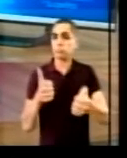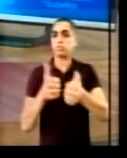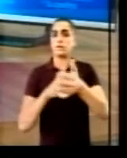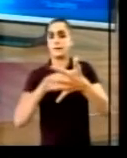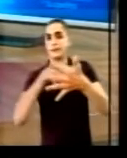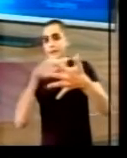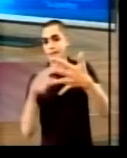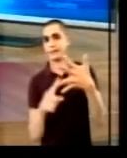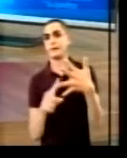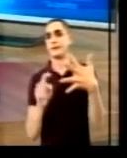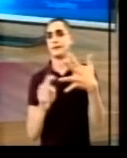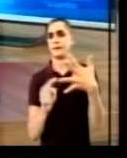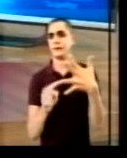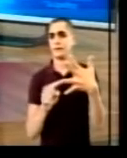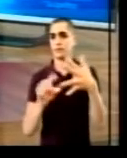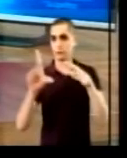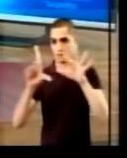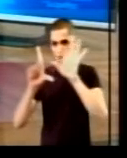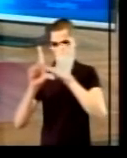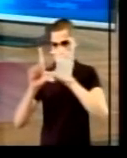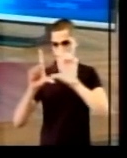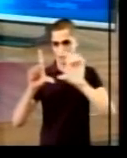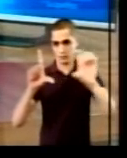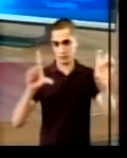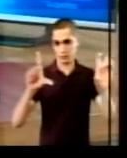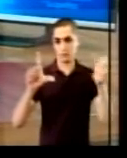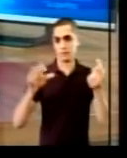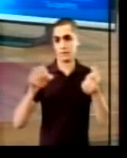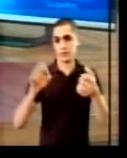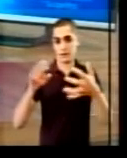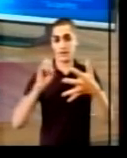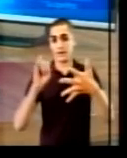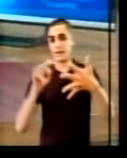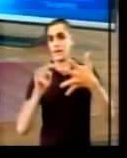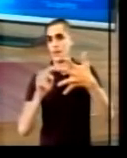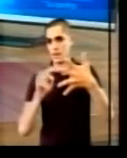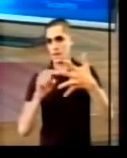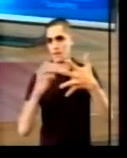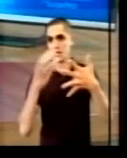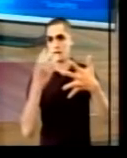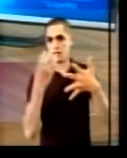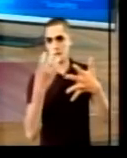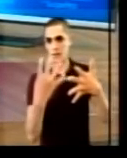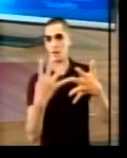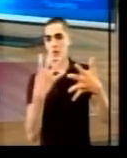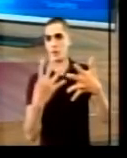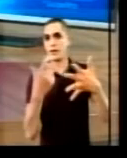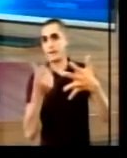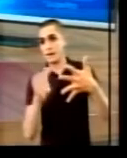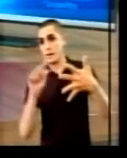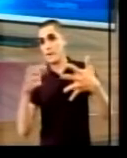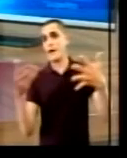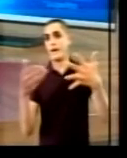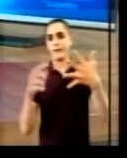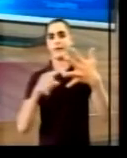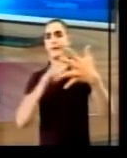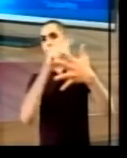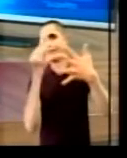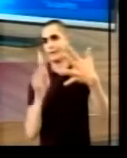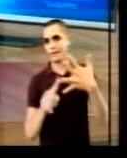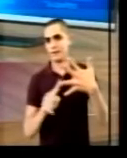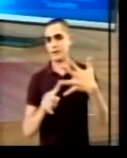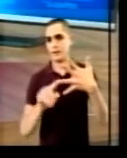4. Vamos agora por indivíduos necessitando de